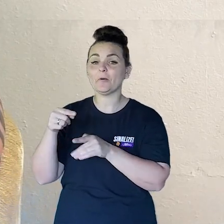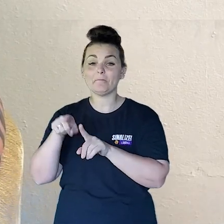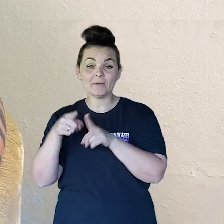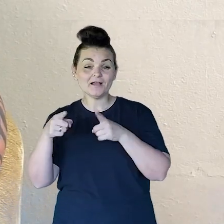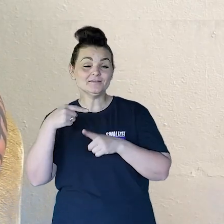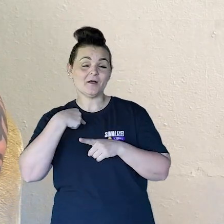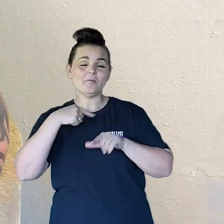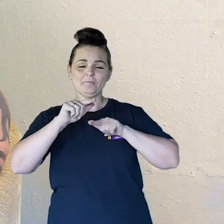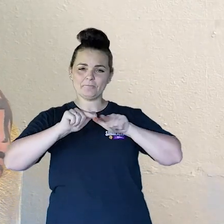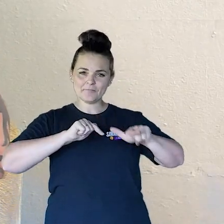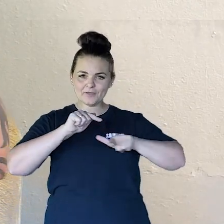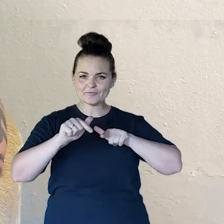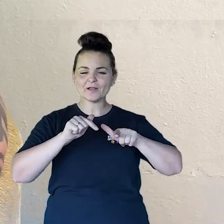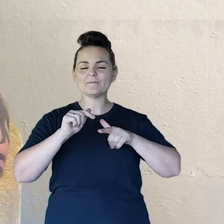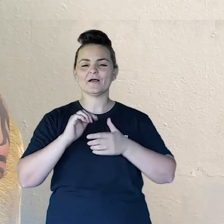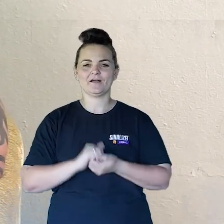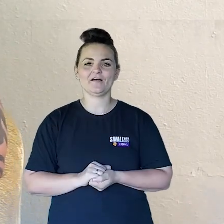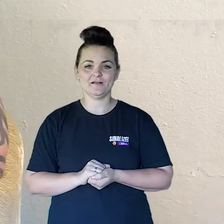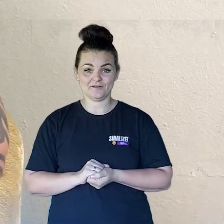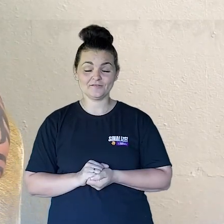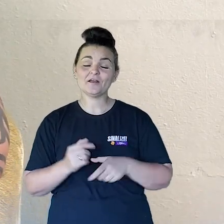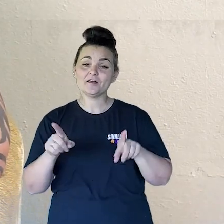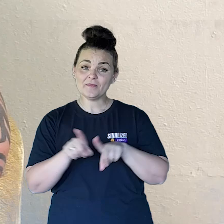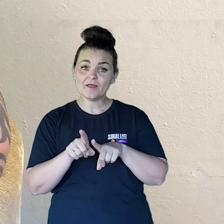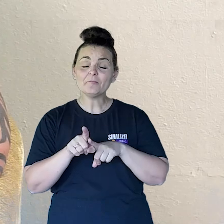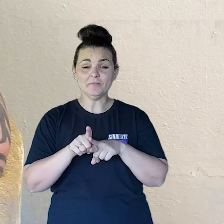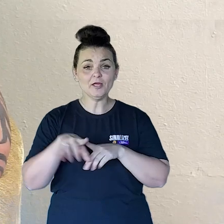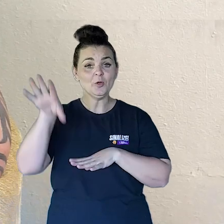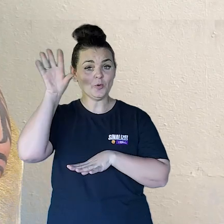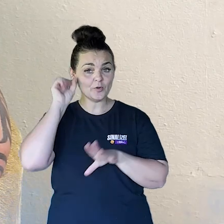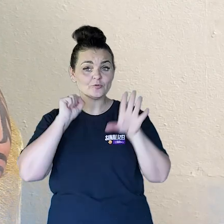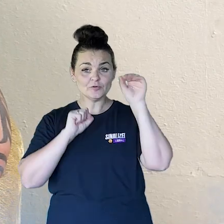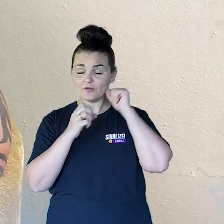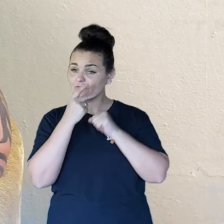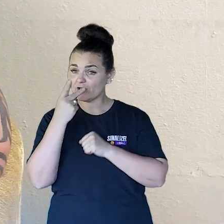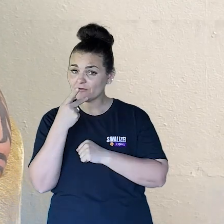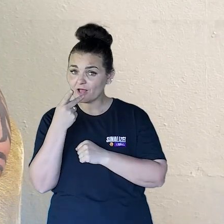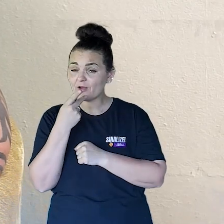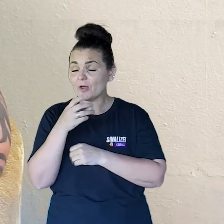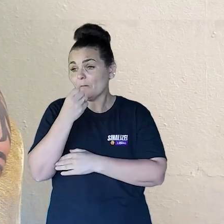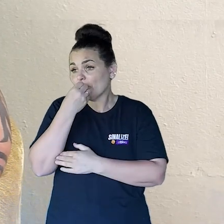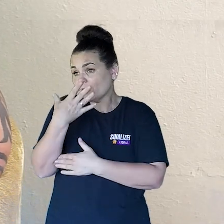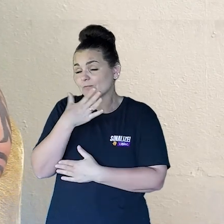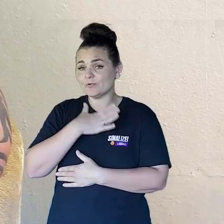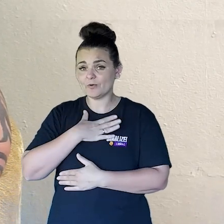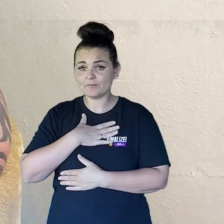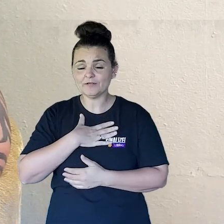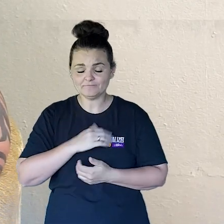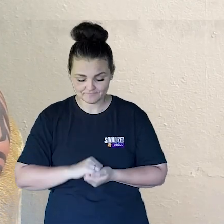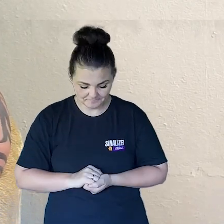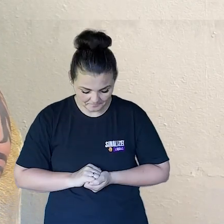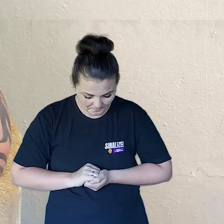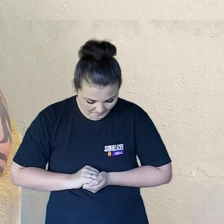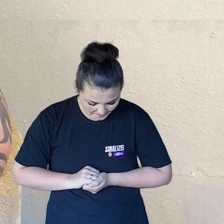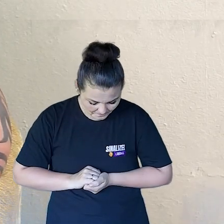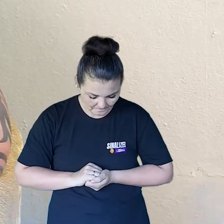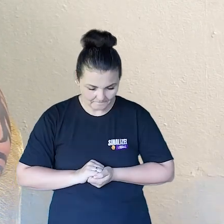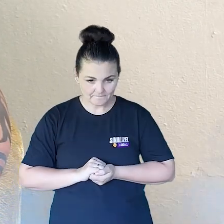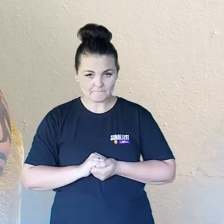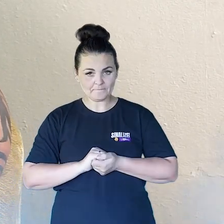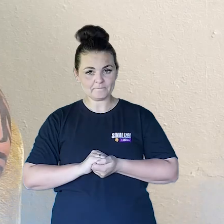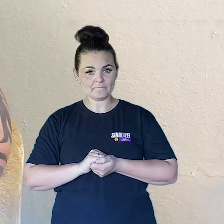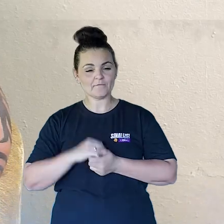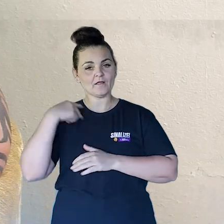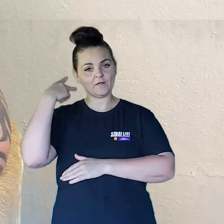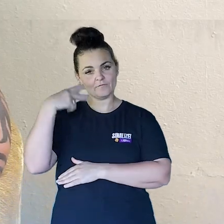trabalho. Então a gente escutou também muitos elogios. Então o que eu quero deixar de legado durante esses 4 anos